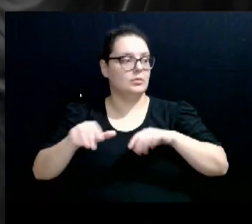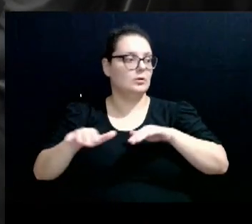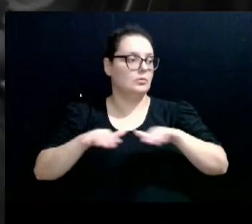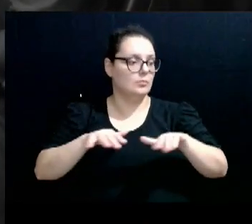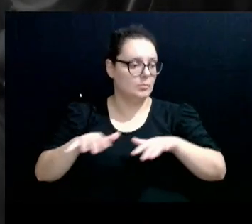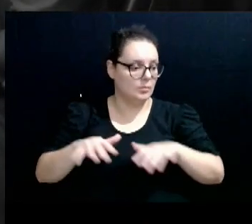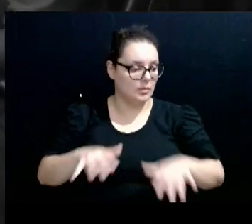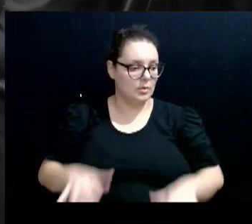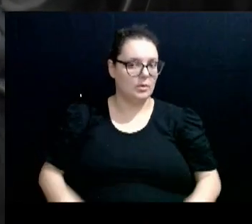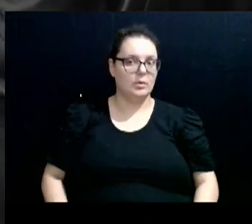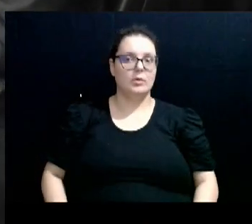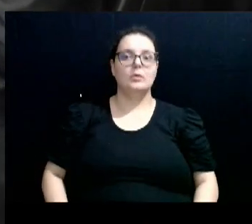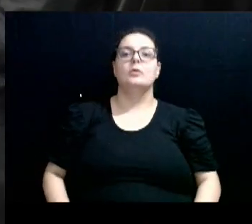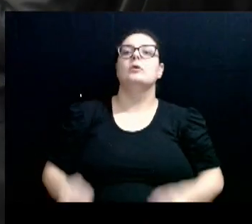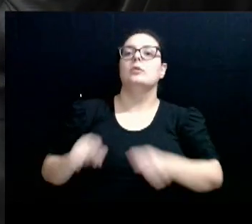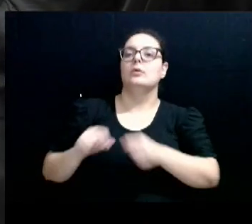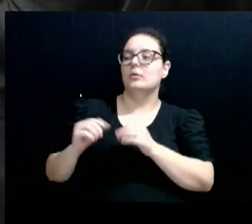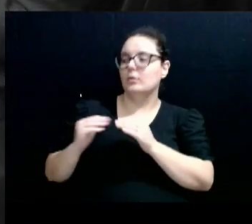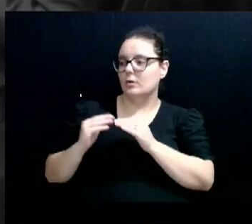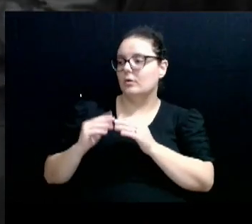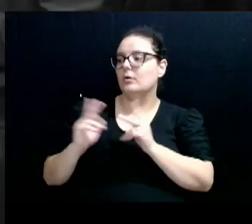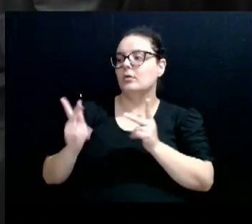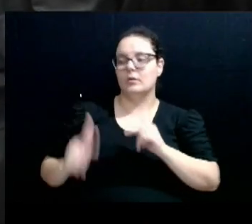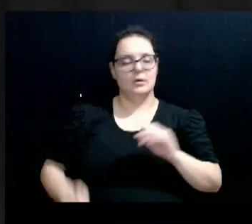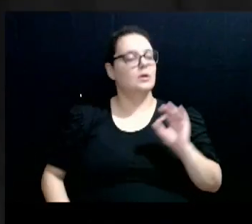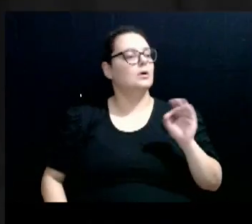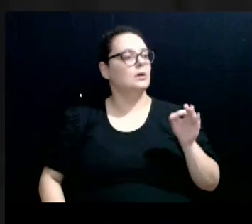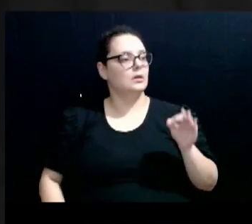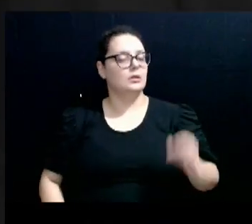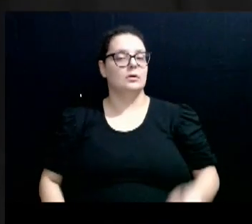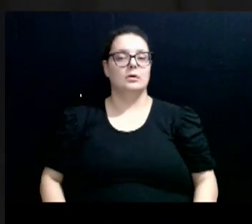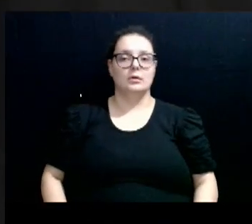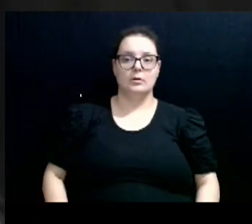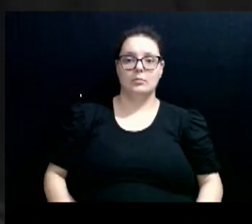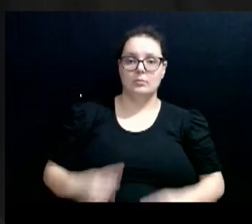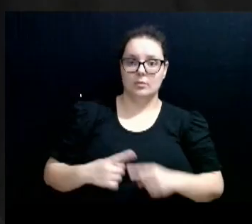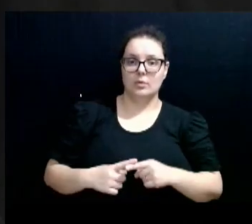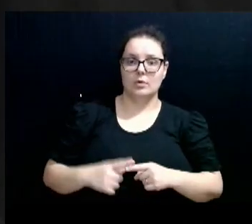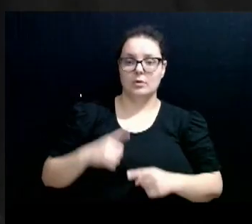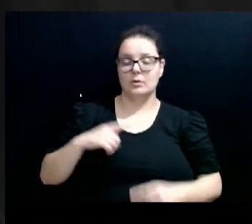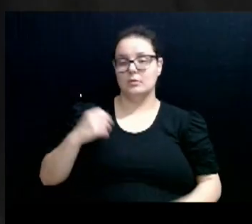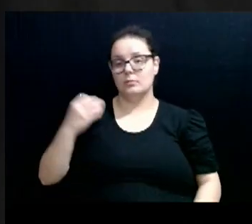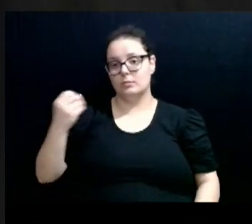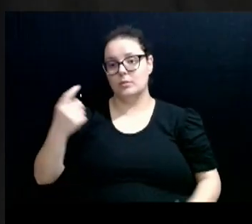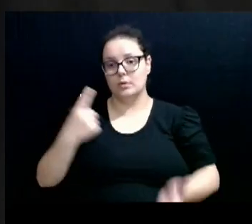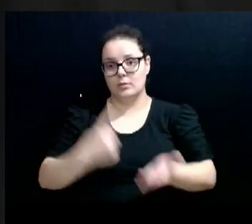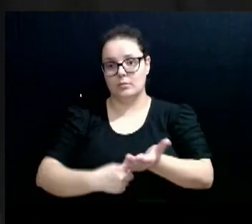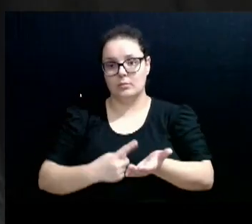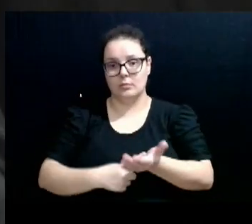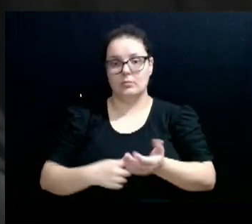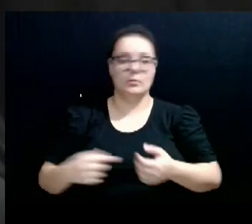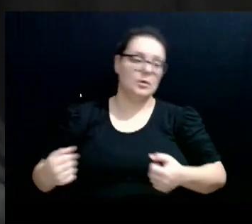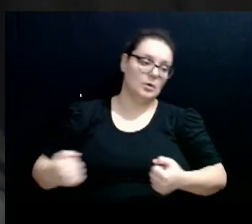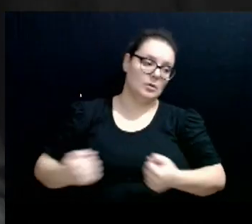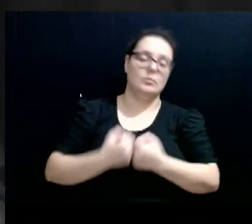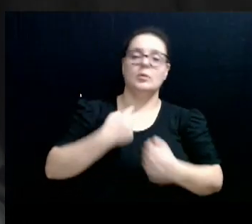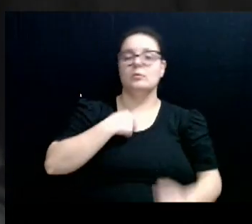feito o acordo de paz. Exatamente, tá. Porque eu tinha uma viagem marcada, mas devido ao conflito eu não pude ir. Sim. Então,